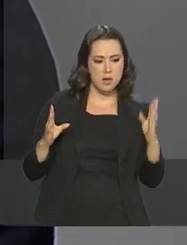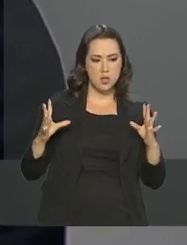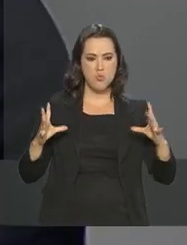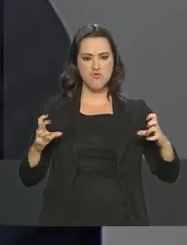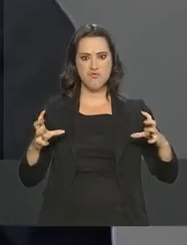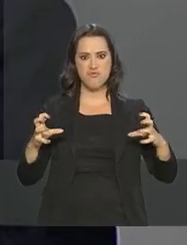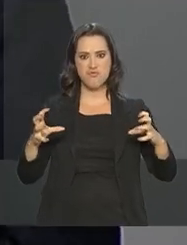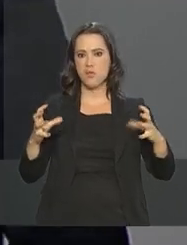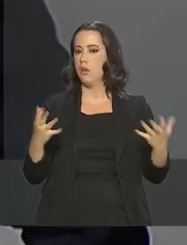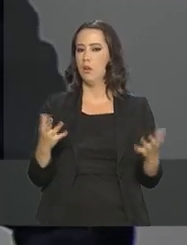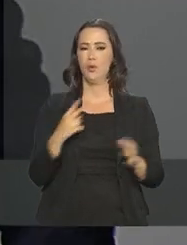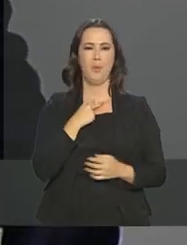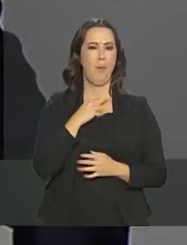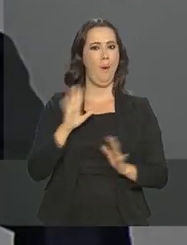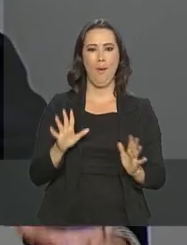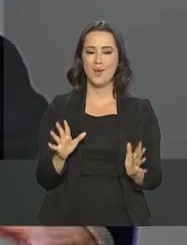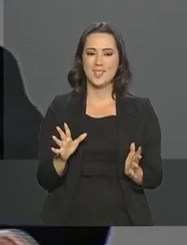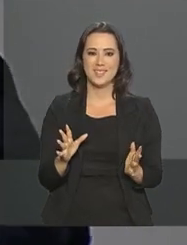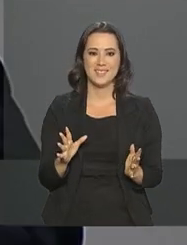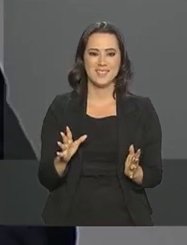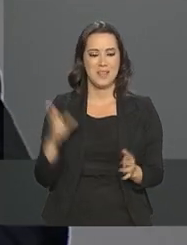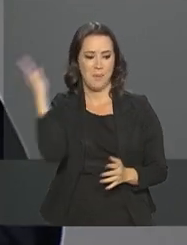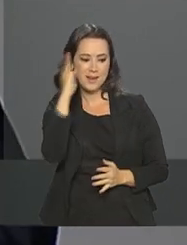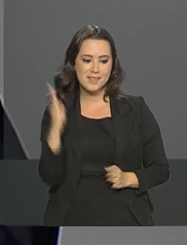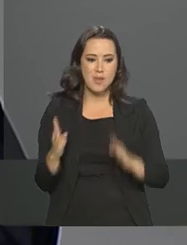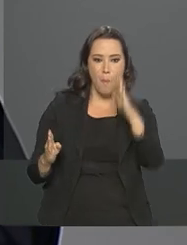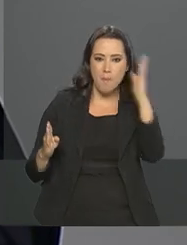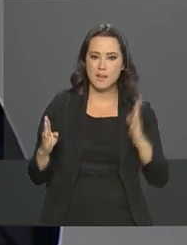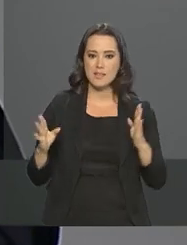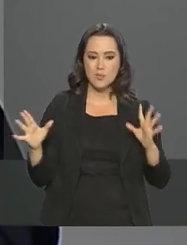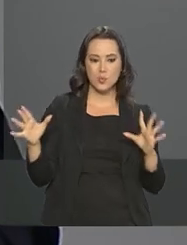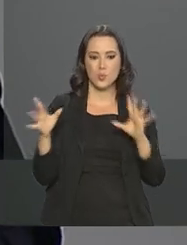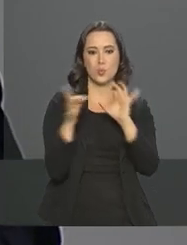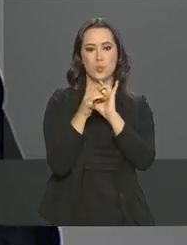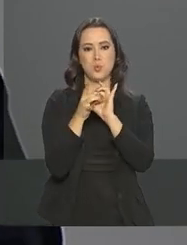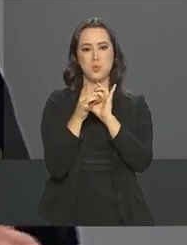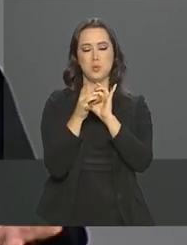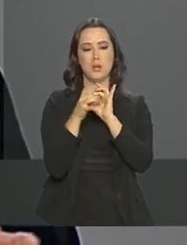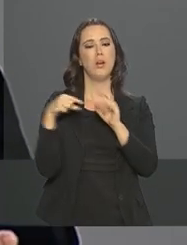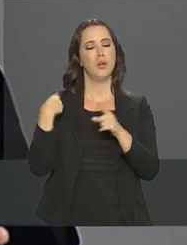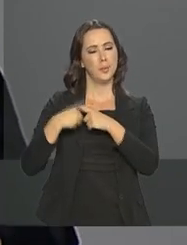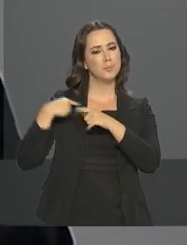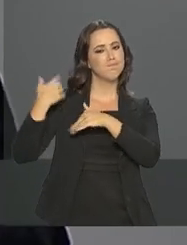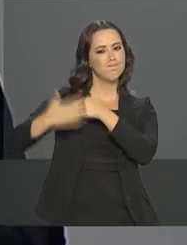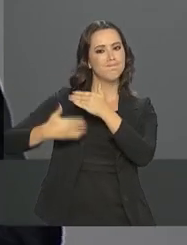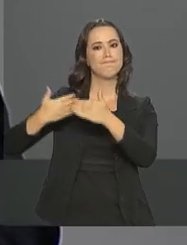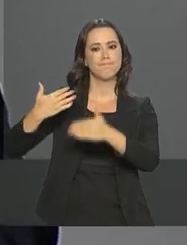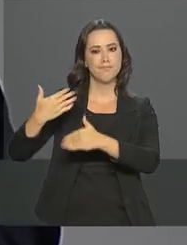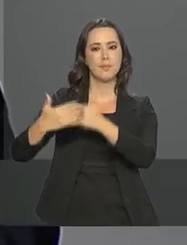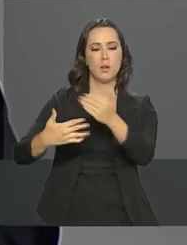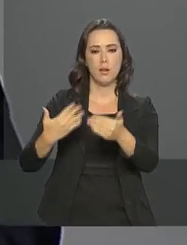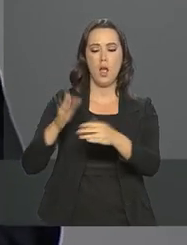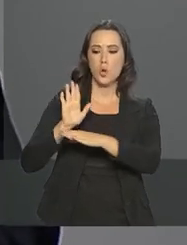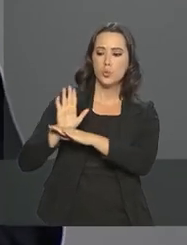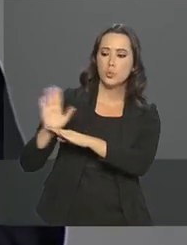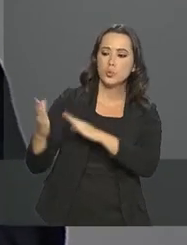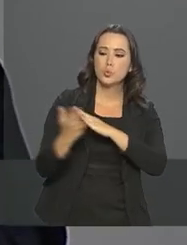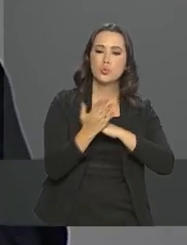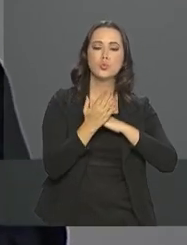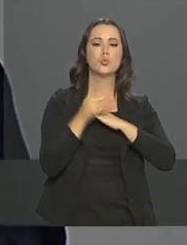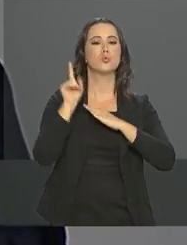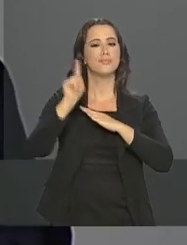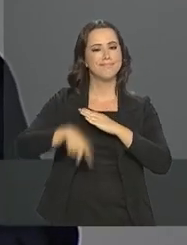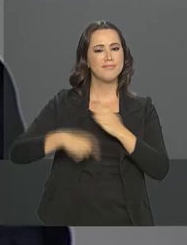isso não nós temos que brasileiro com um brasileiro que é da nossa é tradição não é a solidariedade é uma das